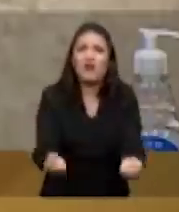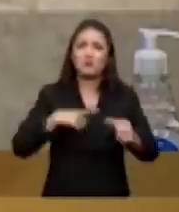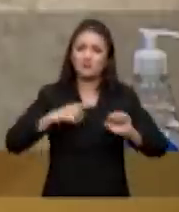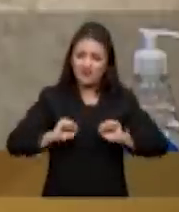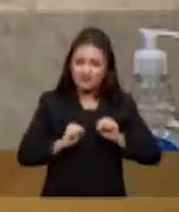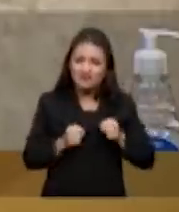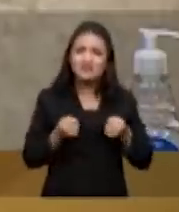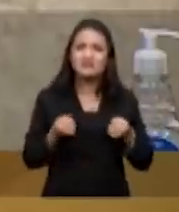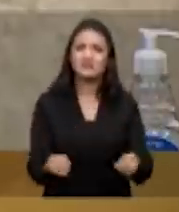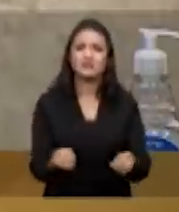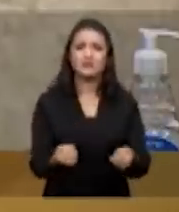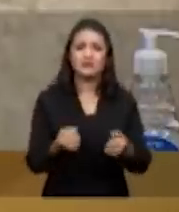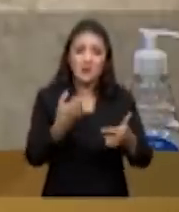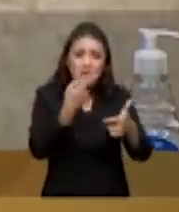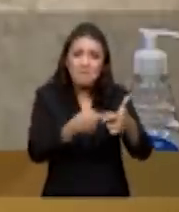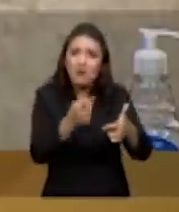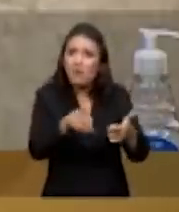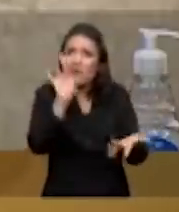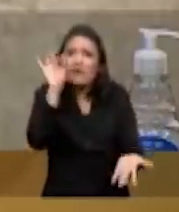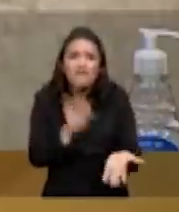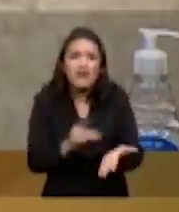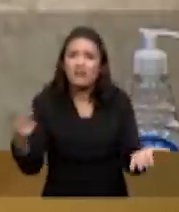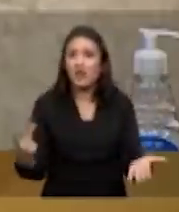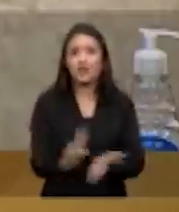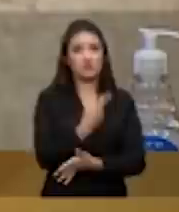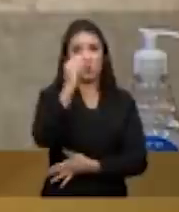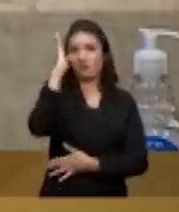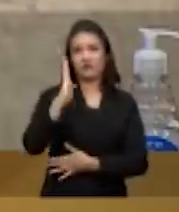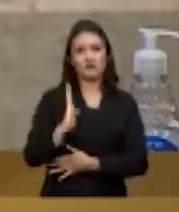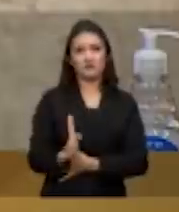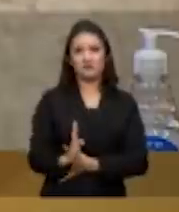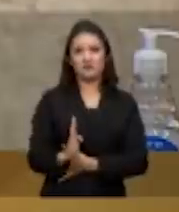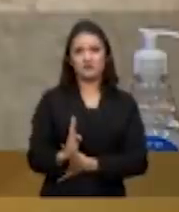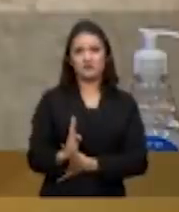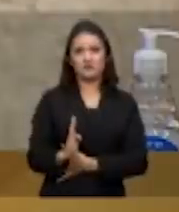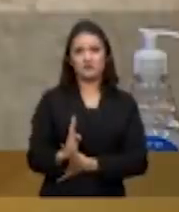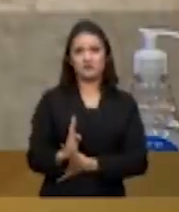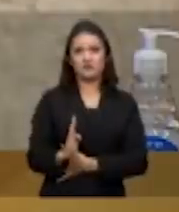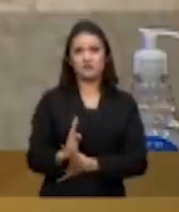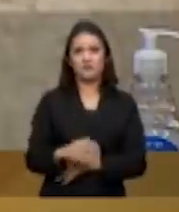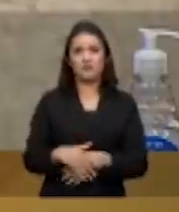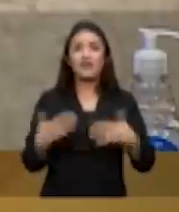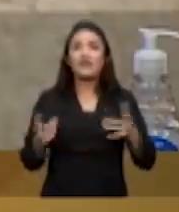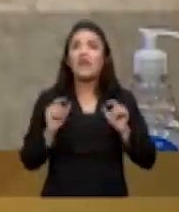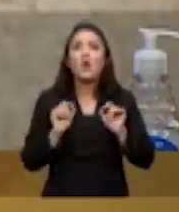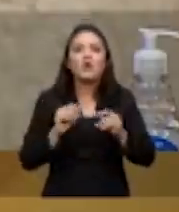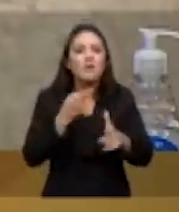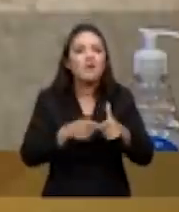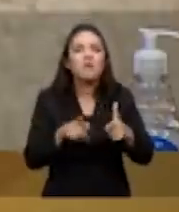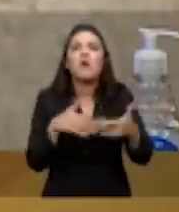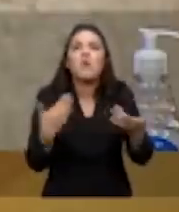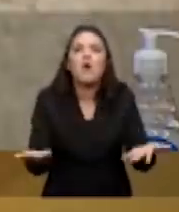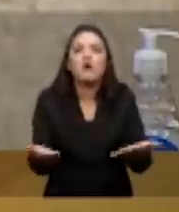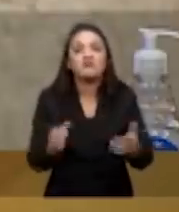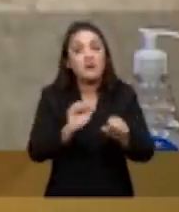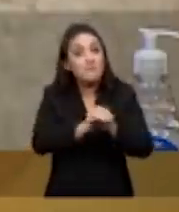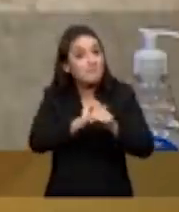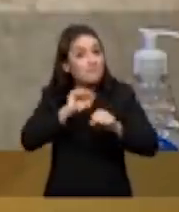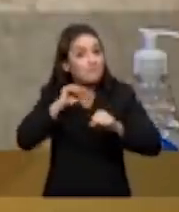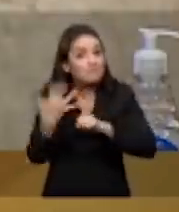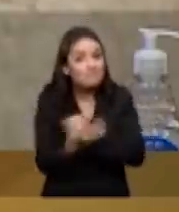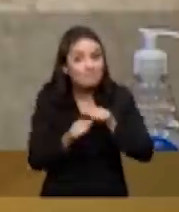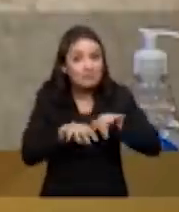aos reais problemas que assolam o nosso povo. A pandemia, que ainda não